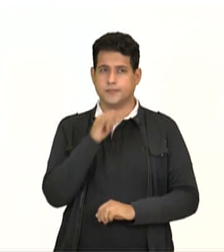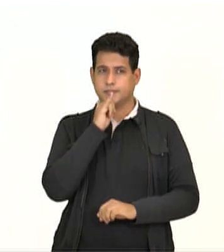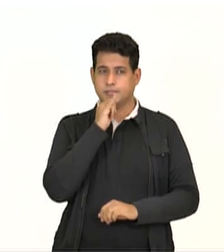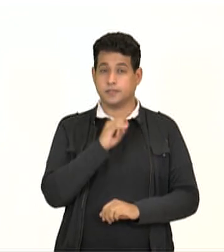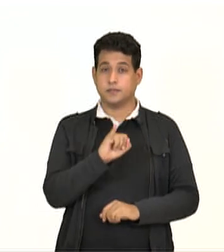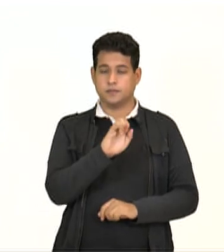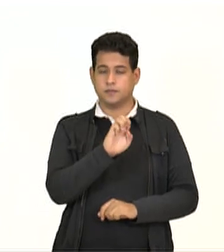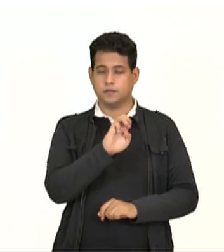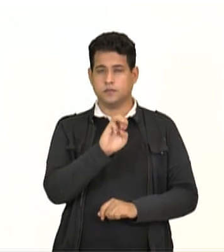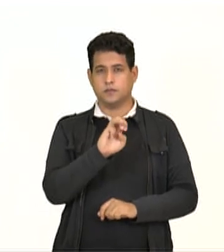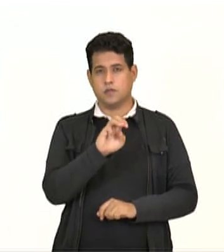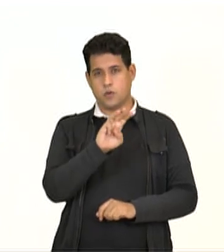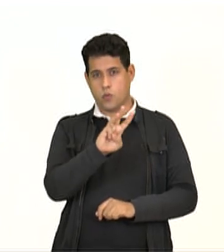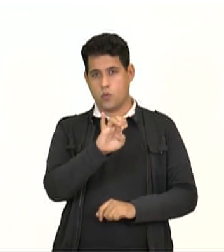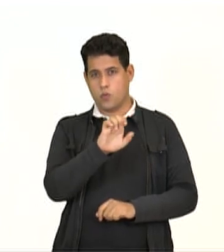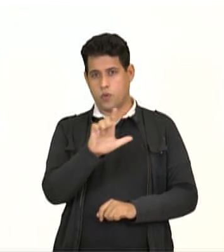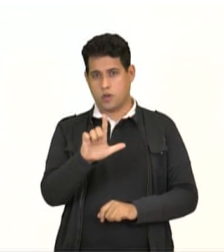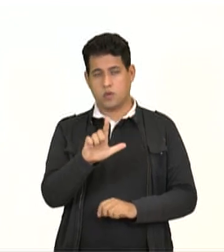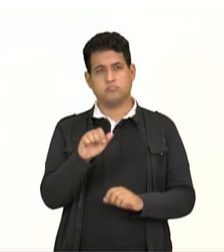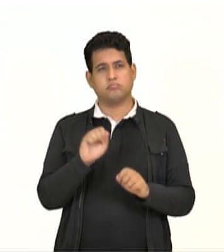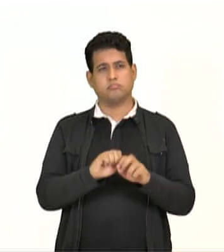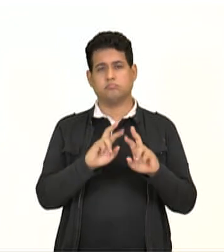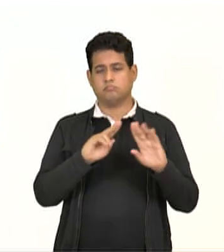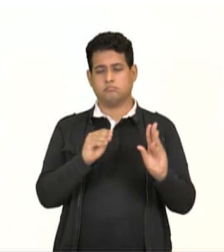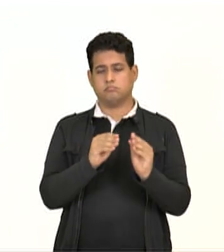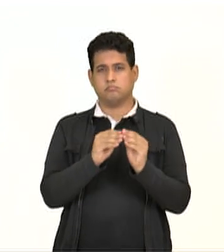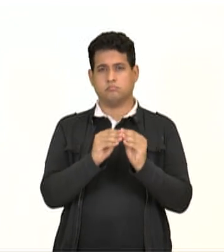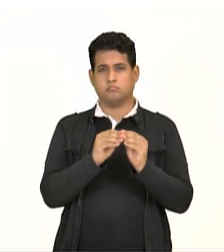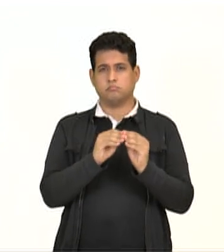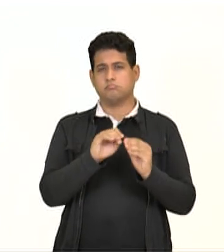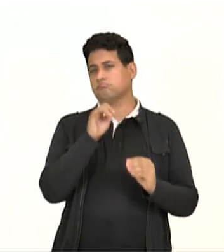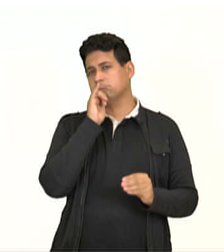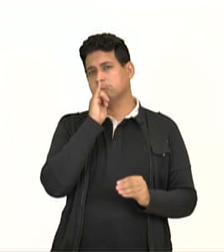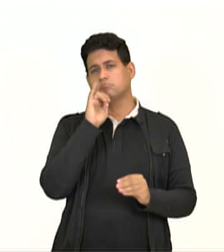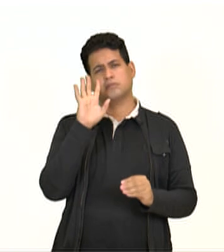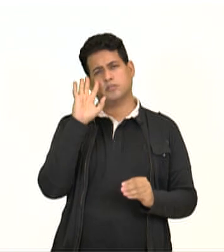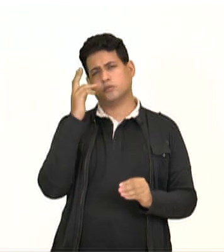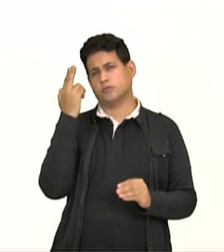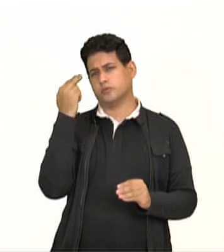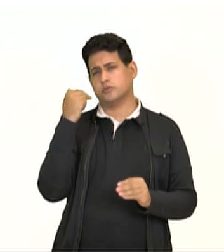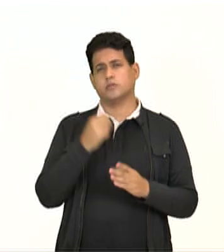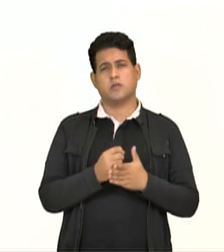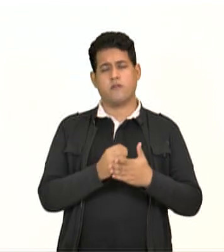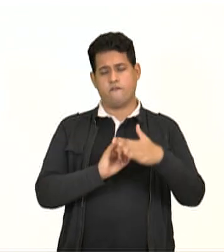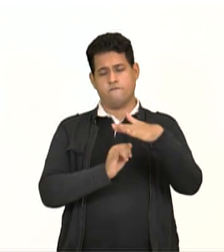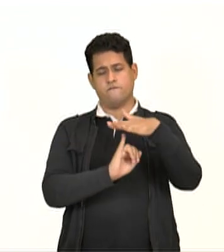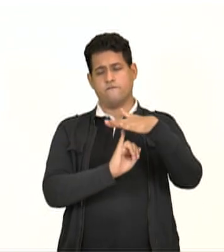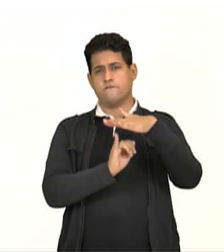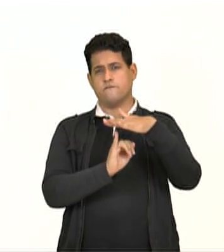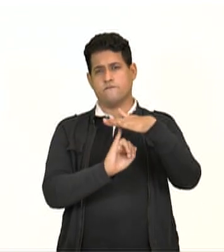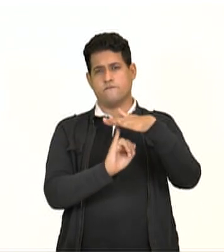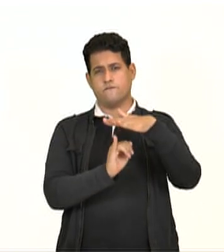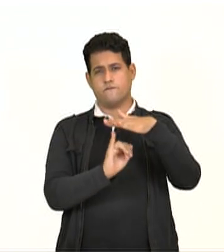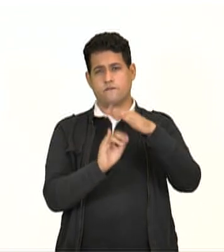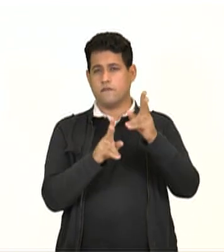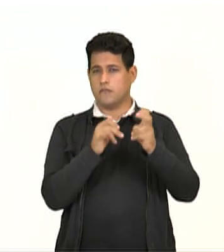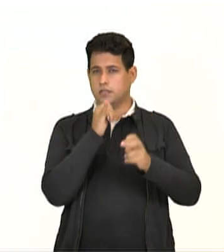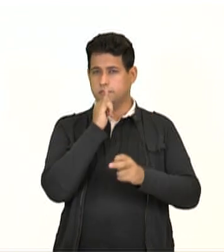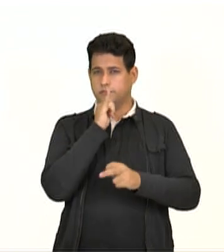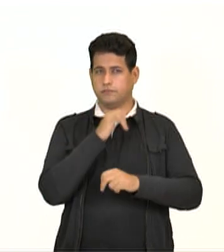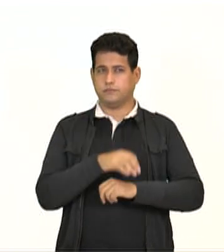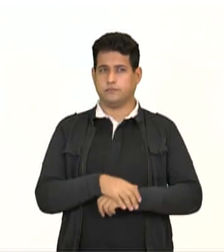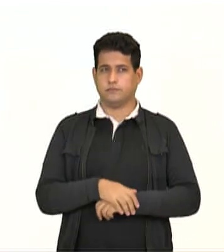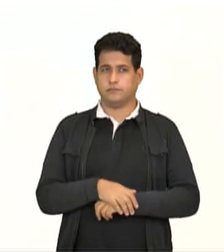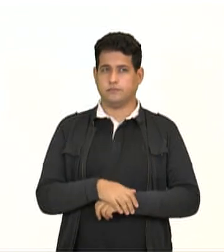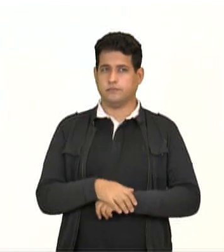sentenças com will podem ser apresentadas em forma abreviada, comum em situações de informalidade. Vamos ver um exemplo.